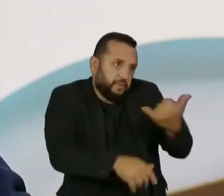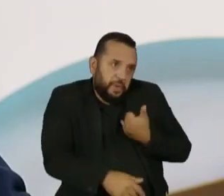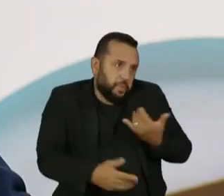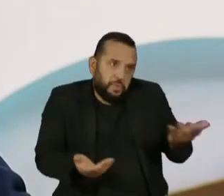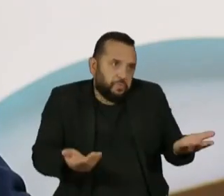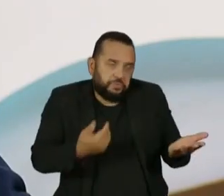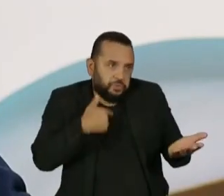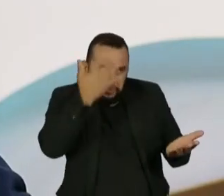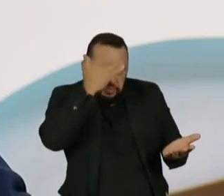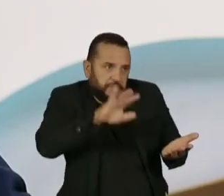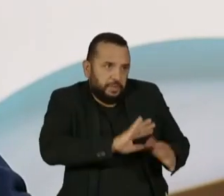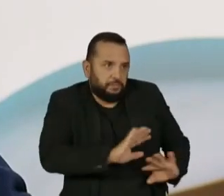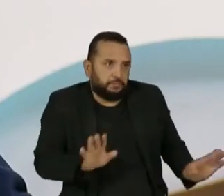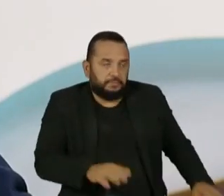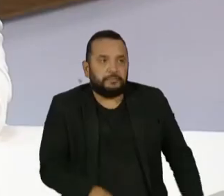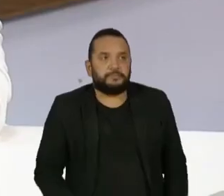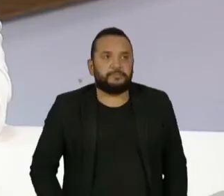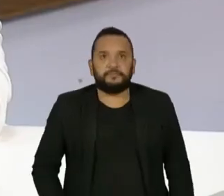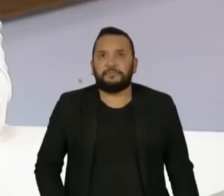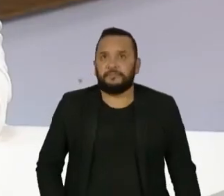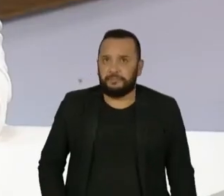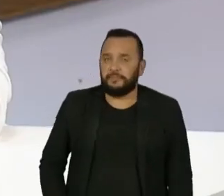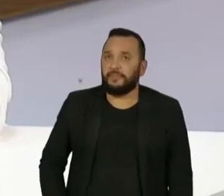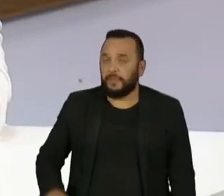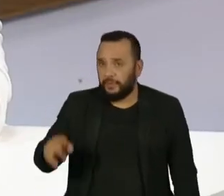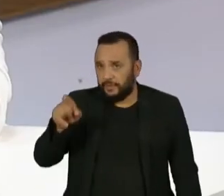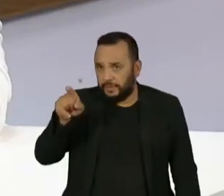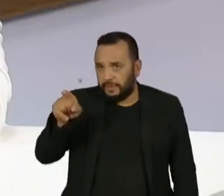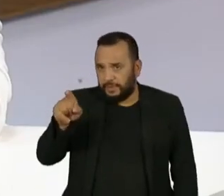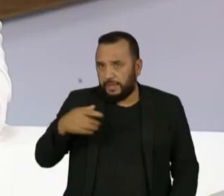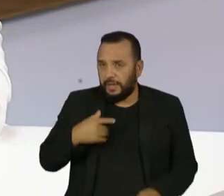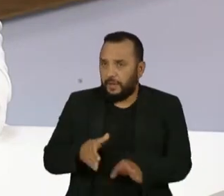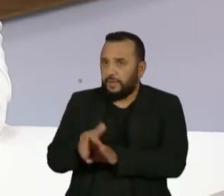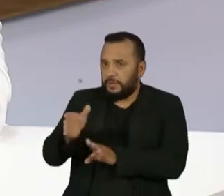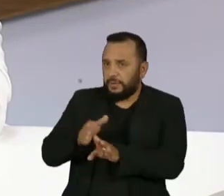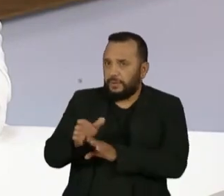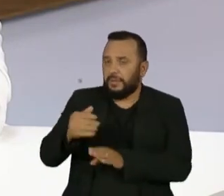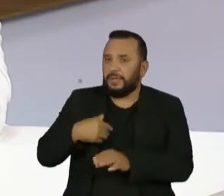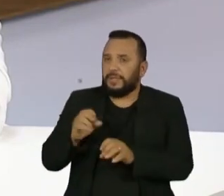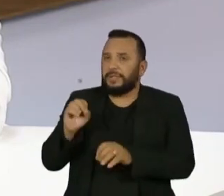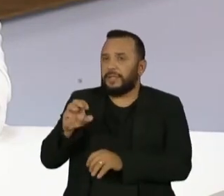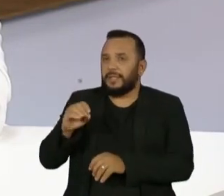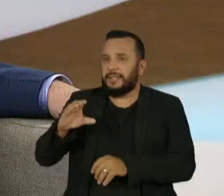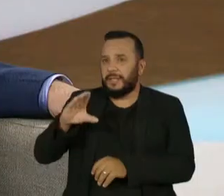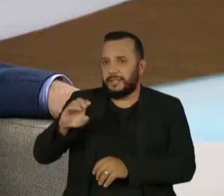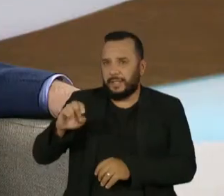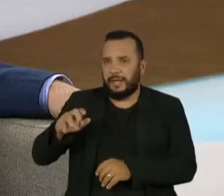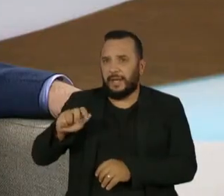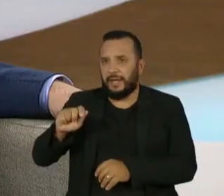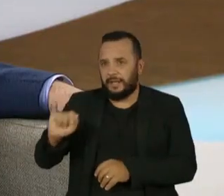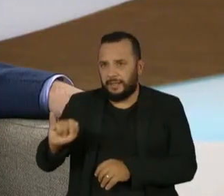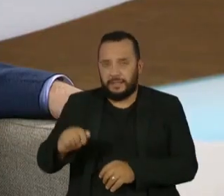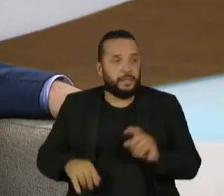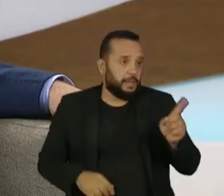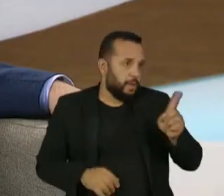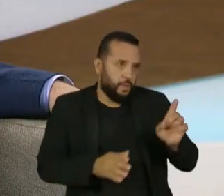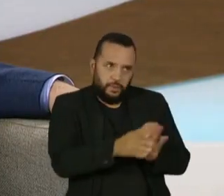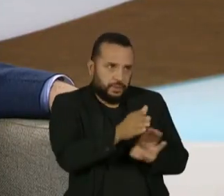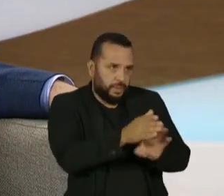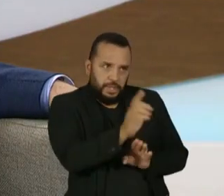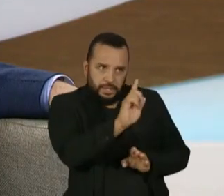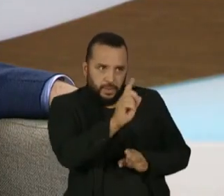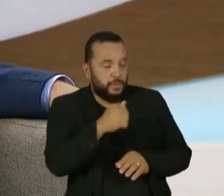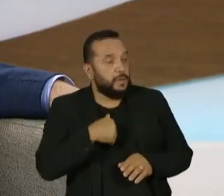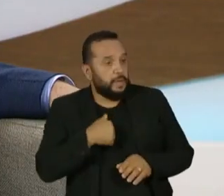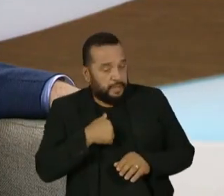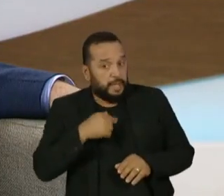Thaís. O senhor, quando o senhor o aconselhou a sair da SECAI, o que ele respondeu? Não, eu não aconselhei. Ele que me